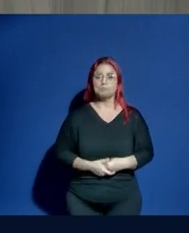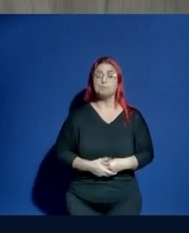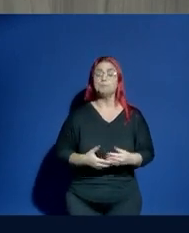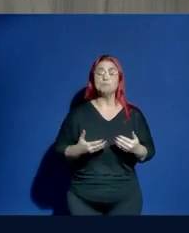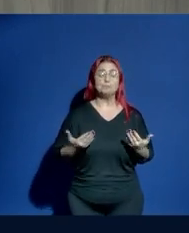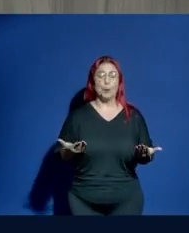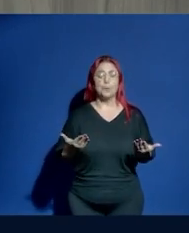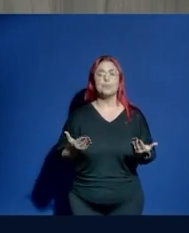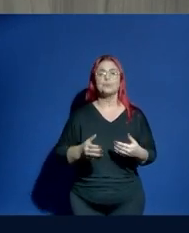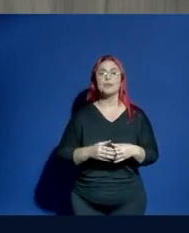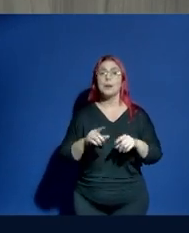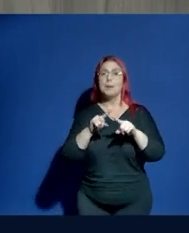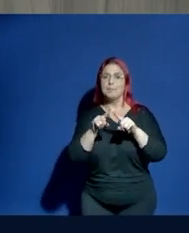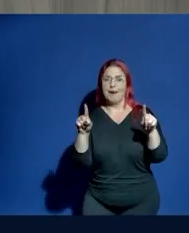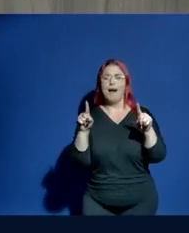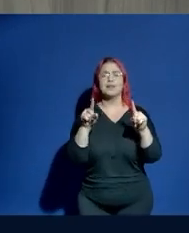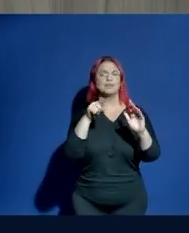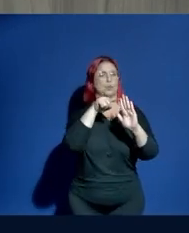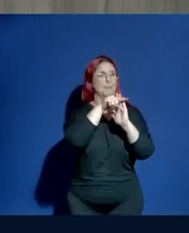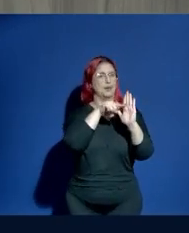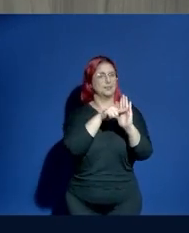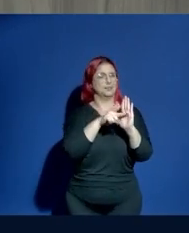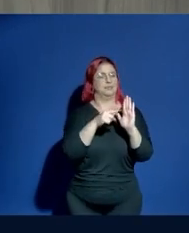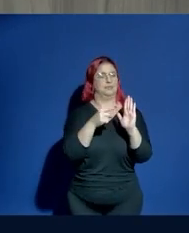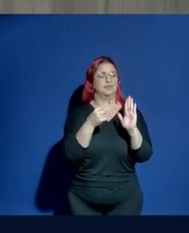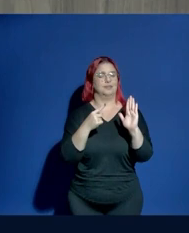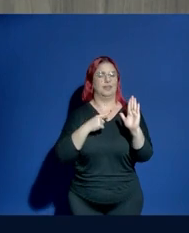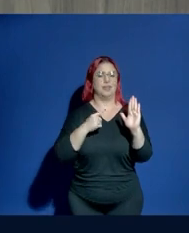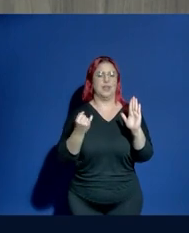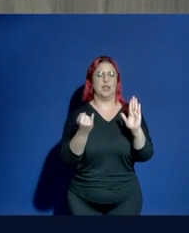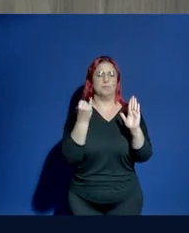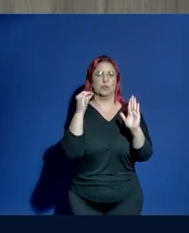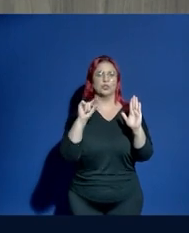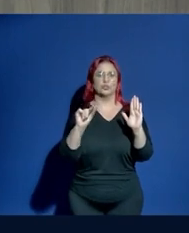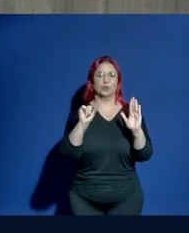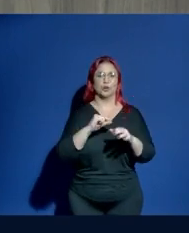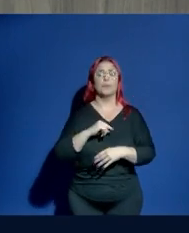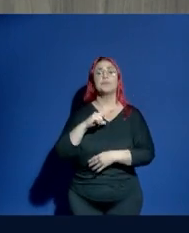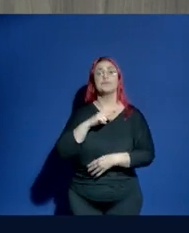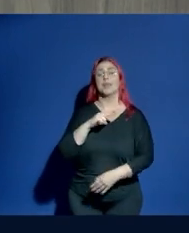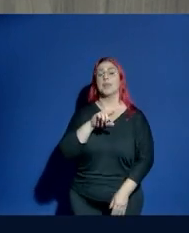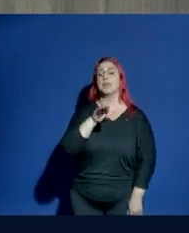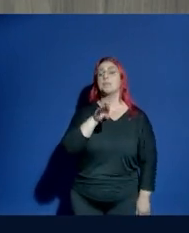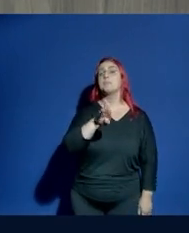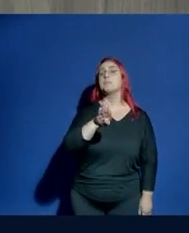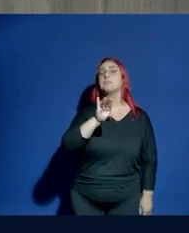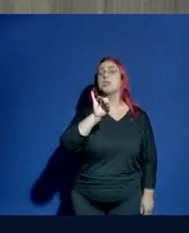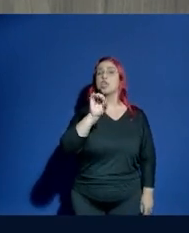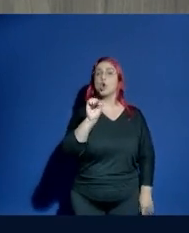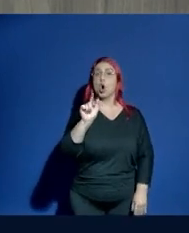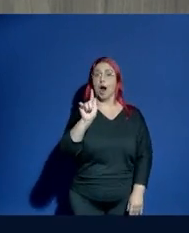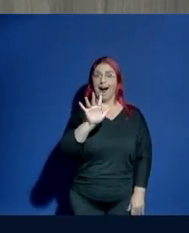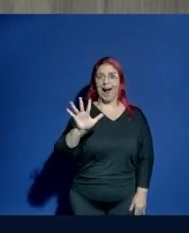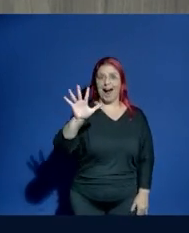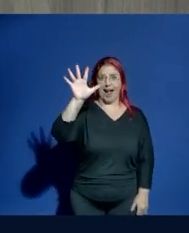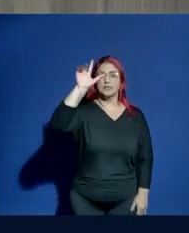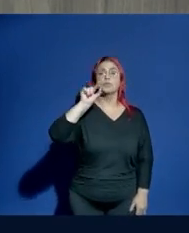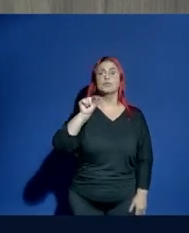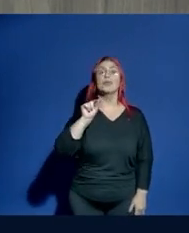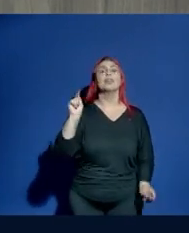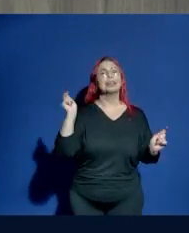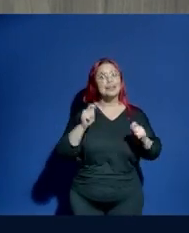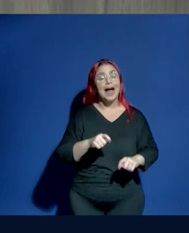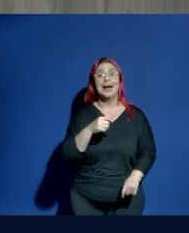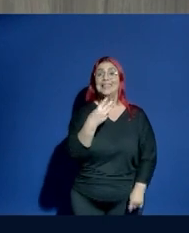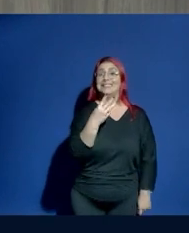mas o dado relevante é a gente imagina que tem a biogás já fez um estudo que a gente tem potencial gerar 30 milhões